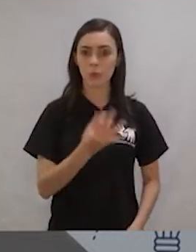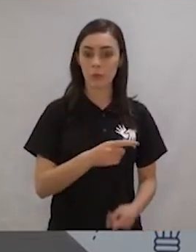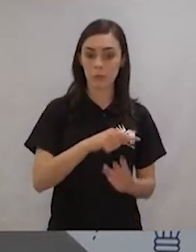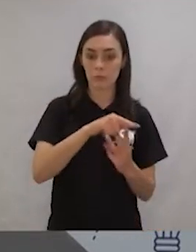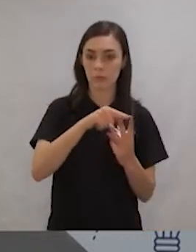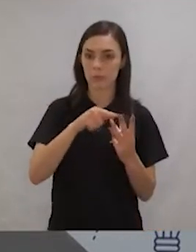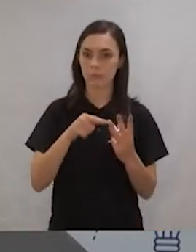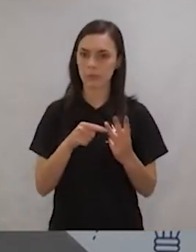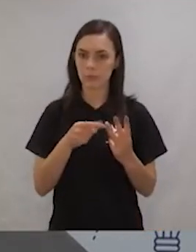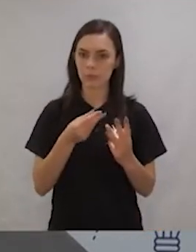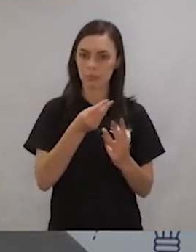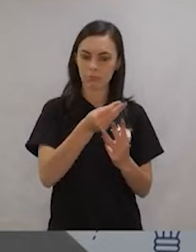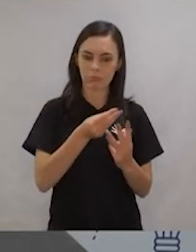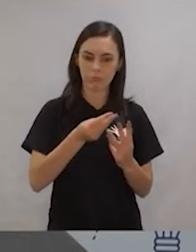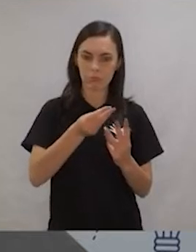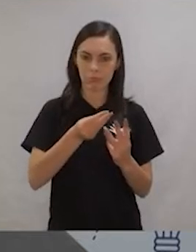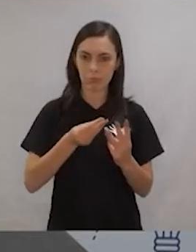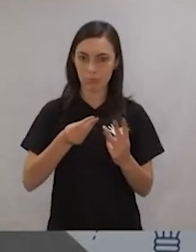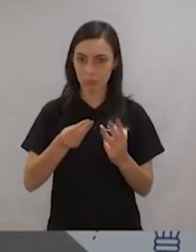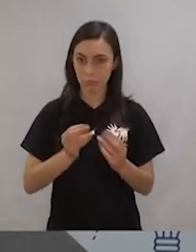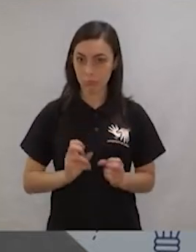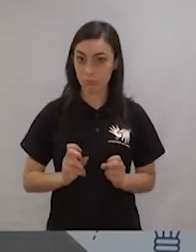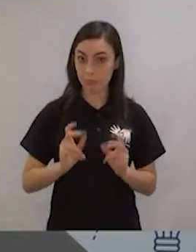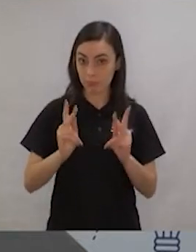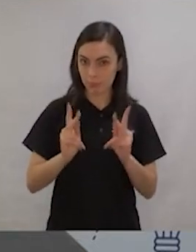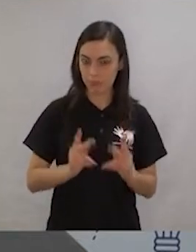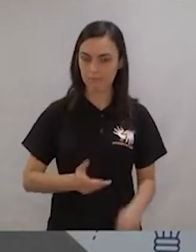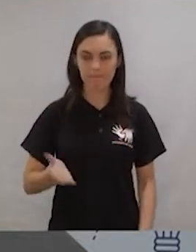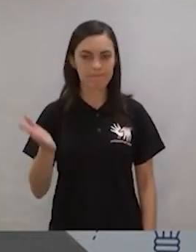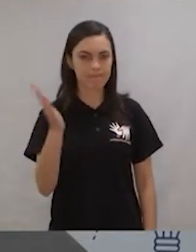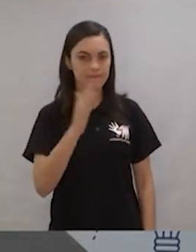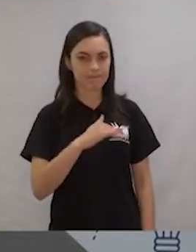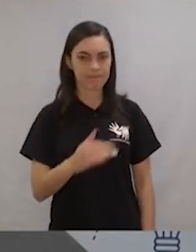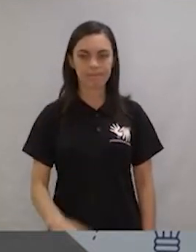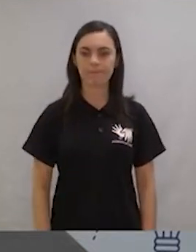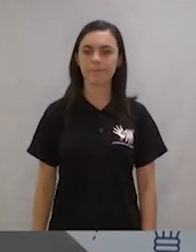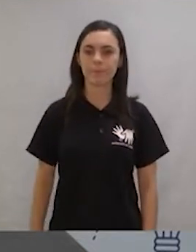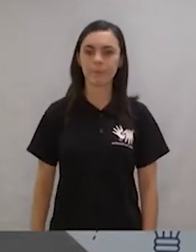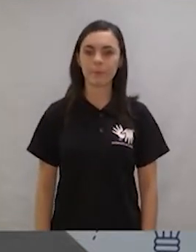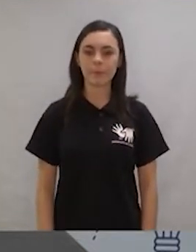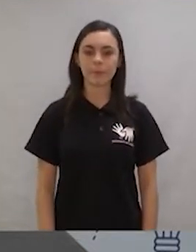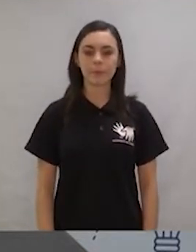repartir em 3, certo? Então vamos lá.